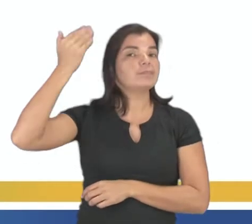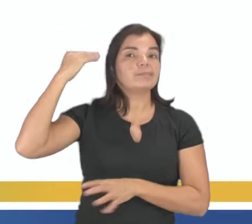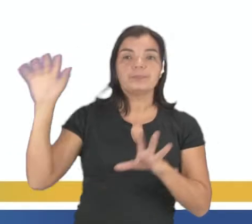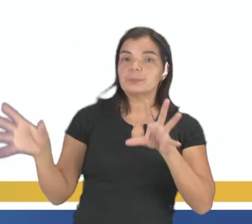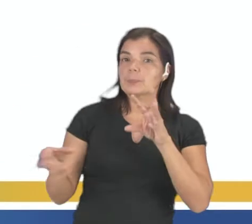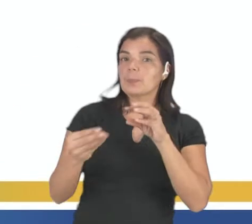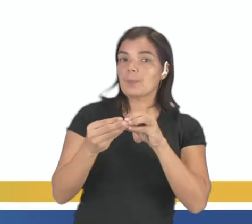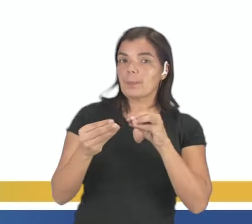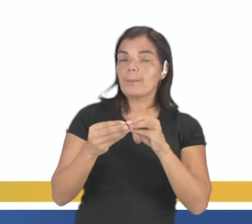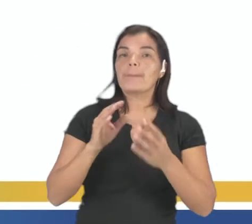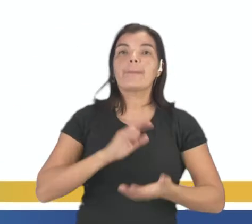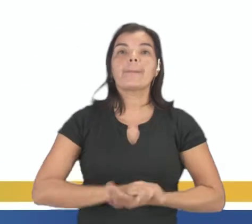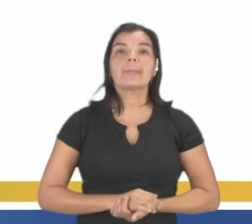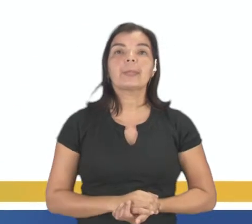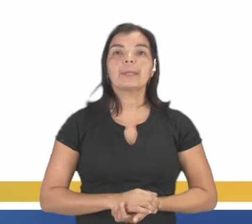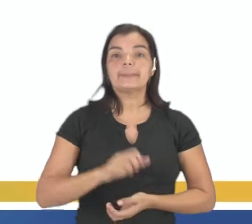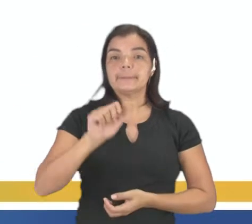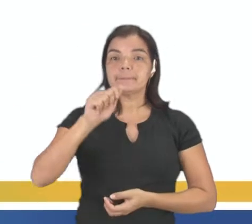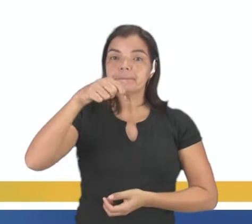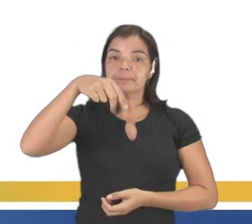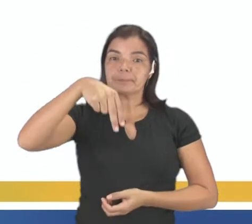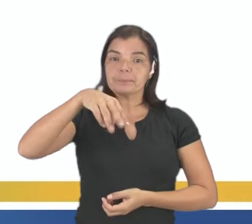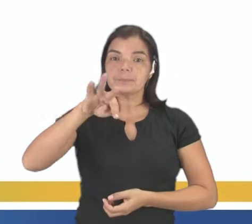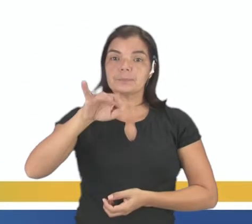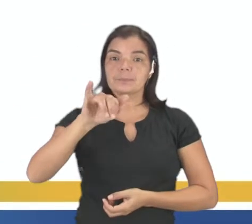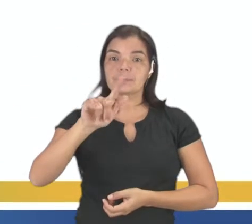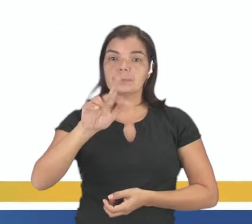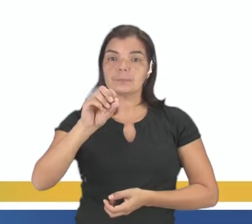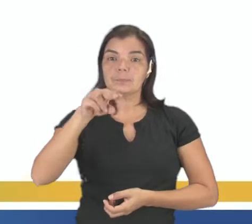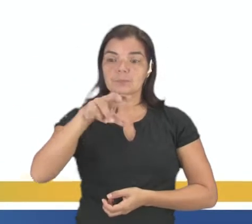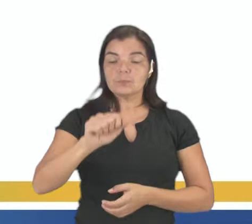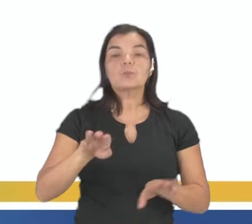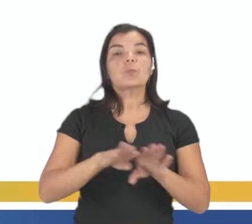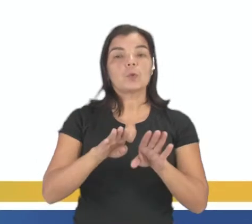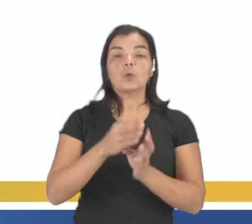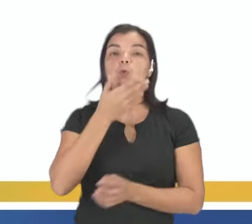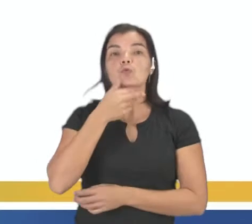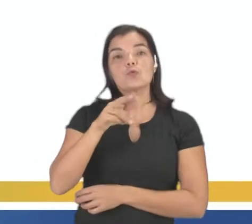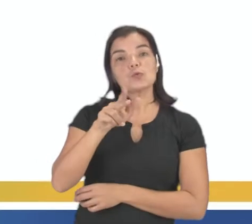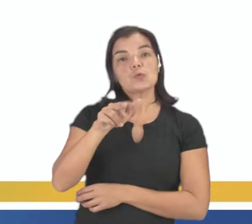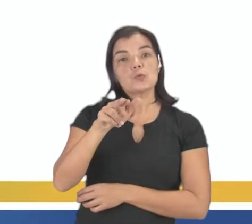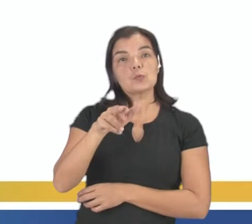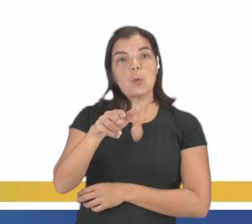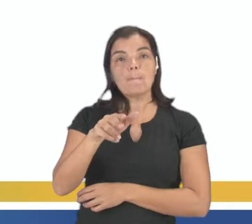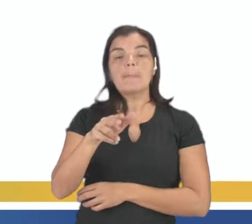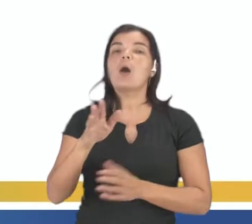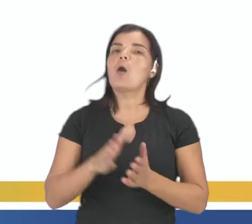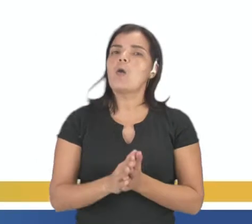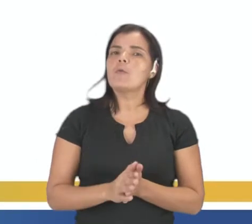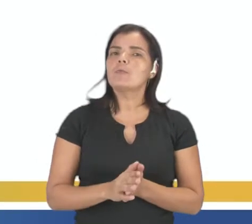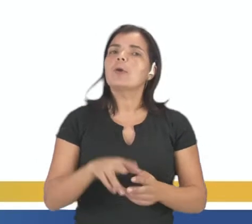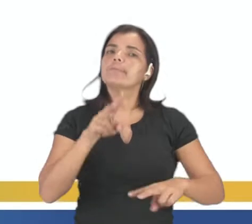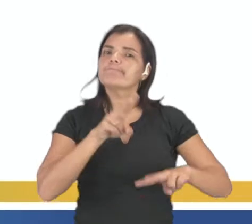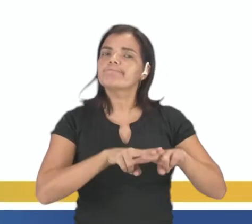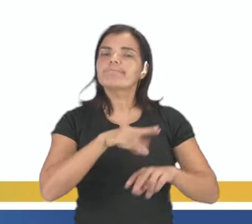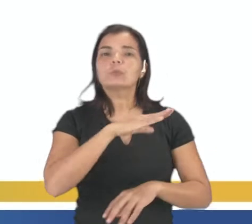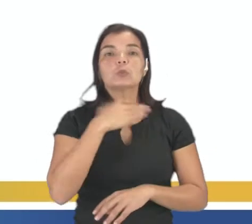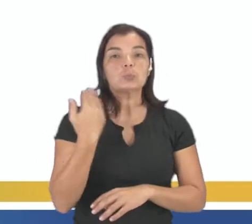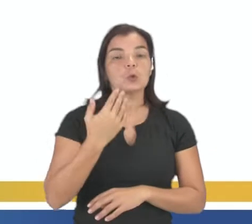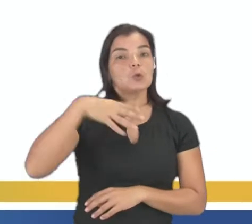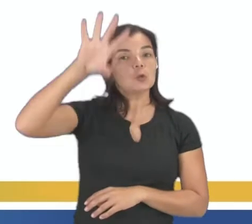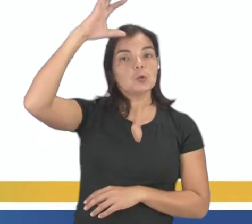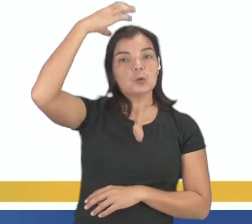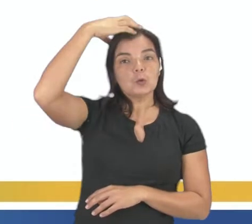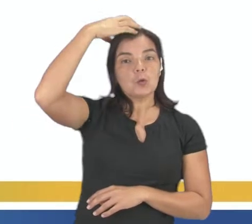resumir a história, numa briga pelo trono, um dos irmãos dela foi condenado à morte e o